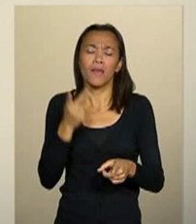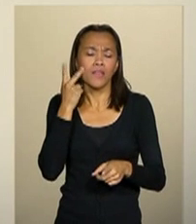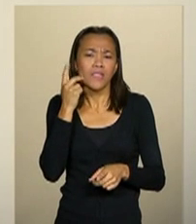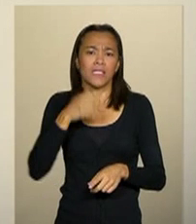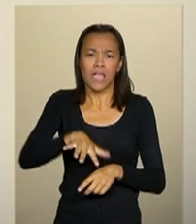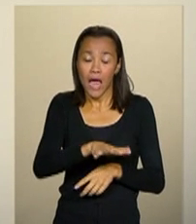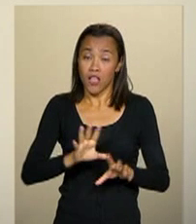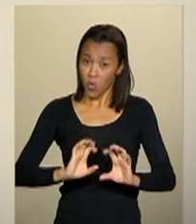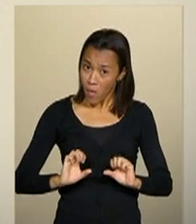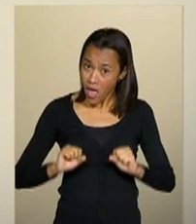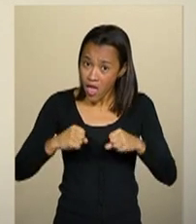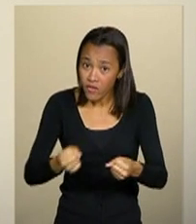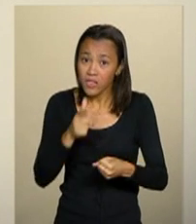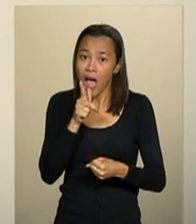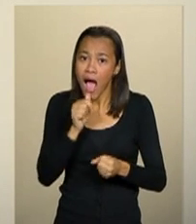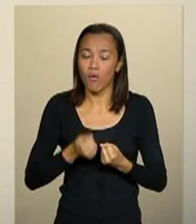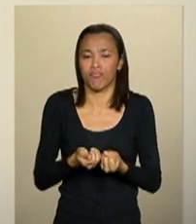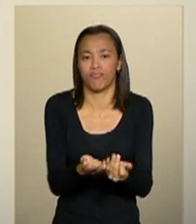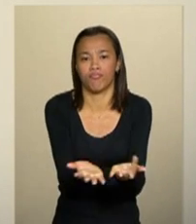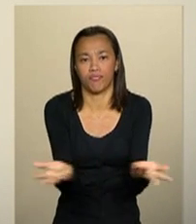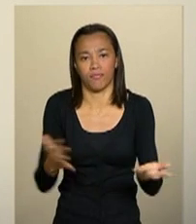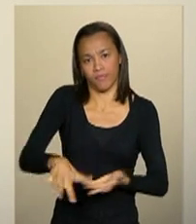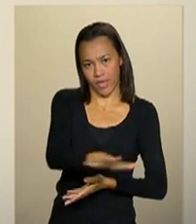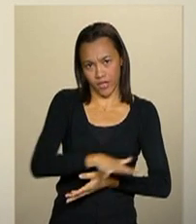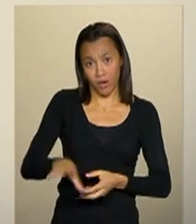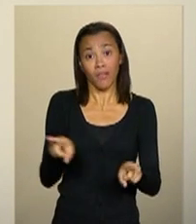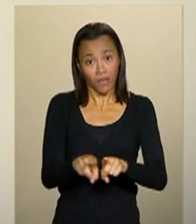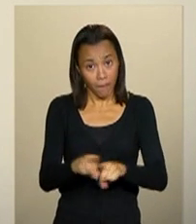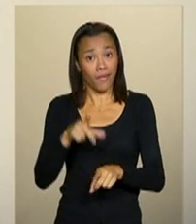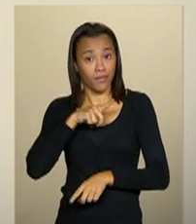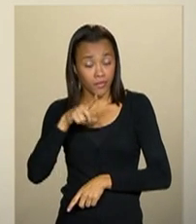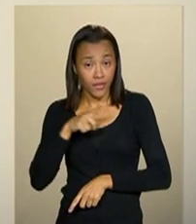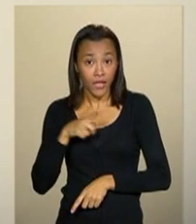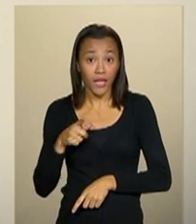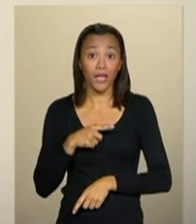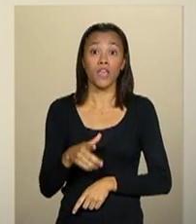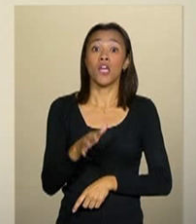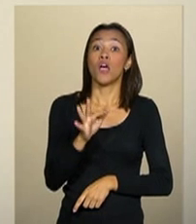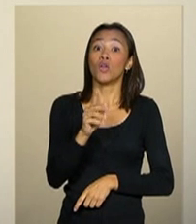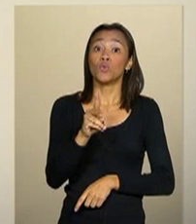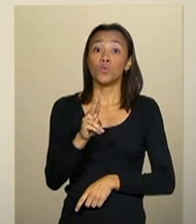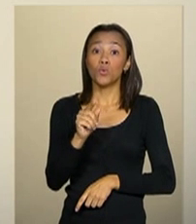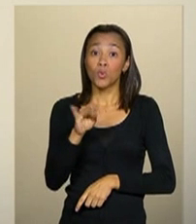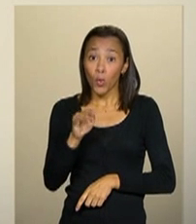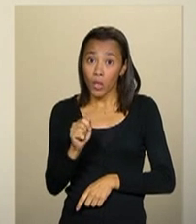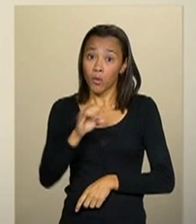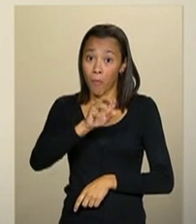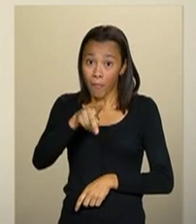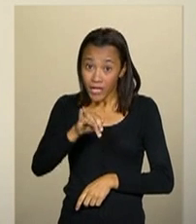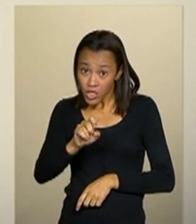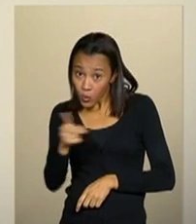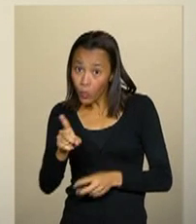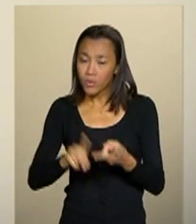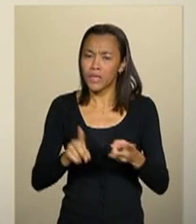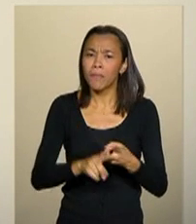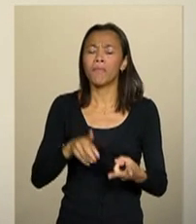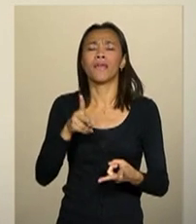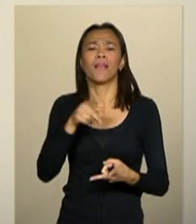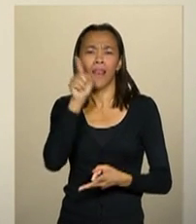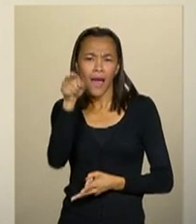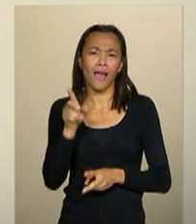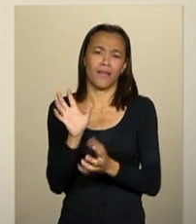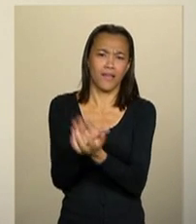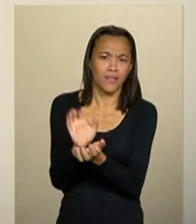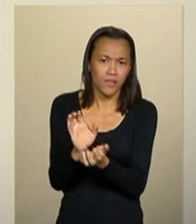estão reforçando abastecimento de água na região tem também Luciano Adutora do Pajeú Adutora do Agreste lá em